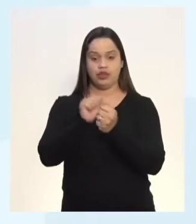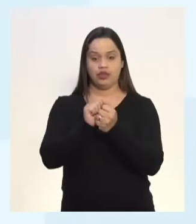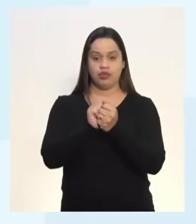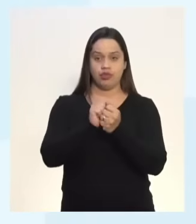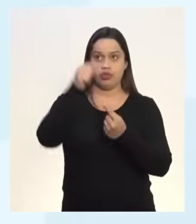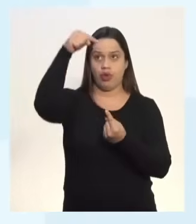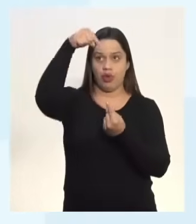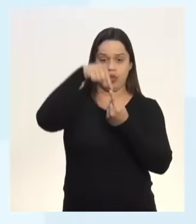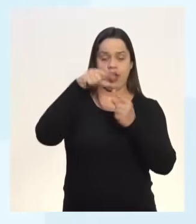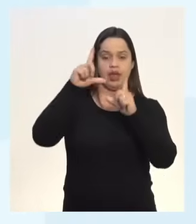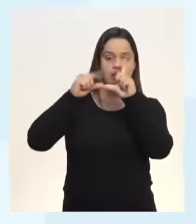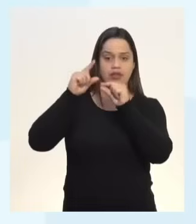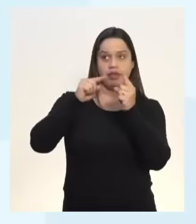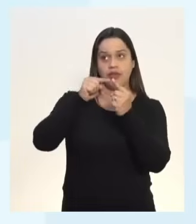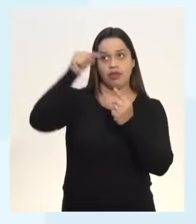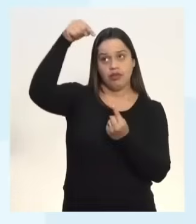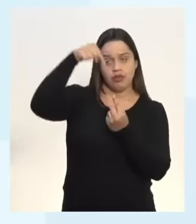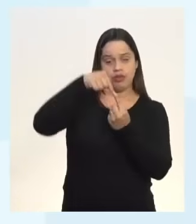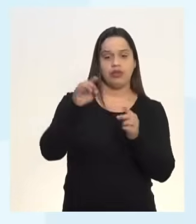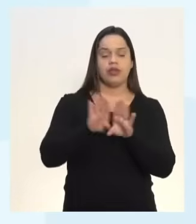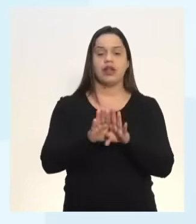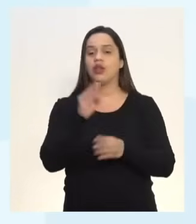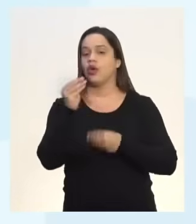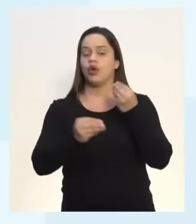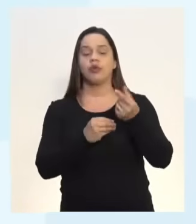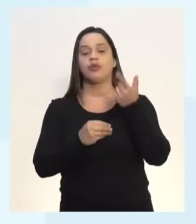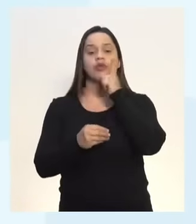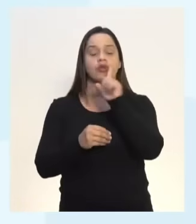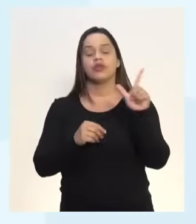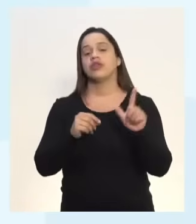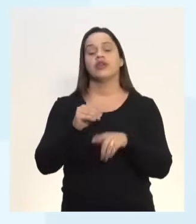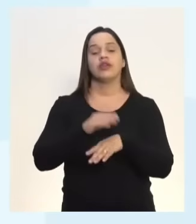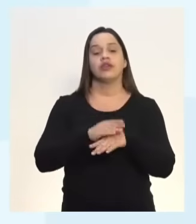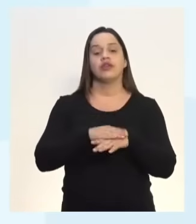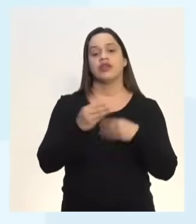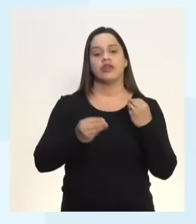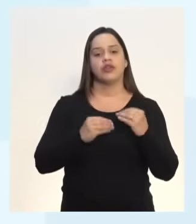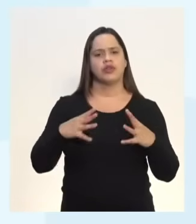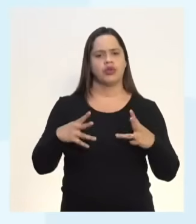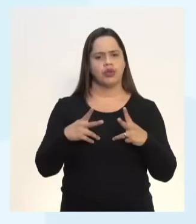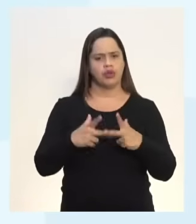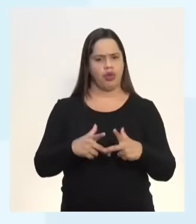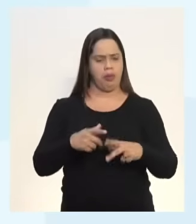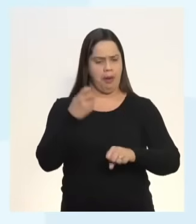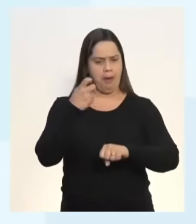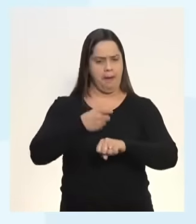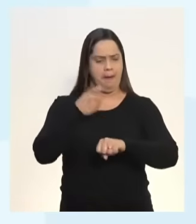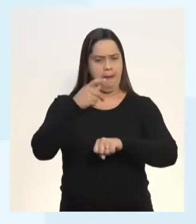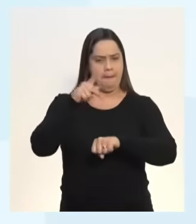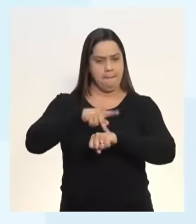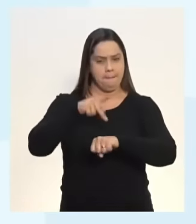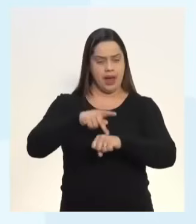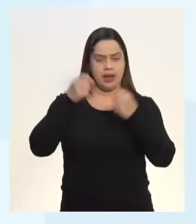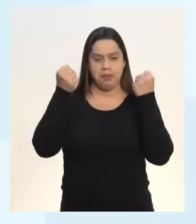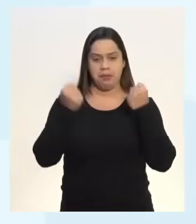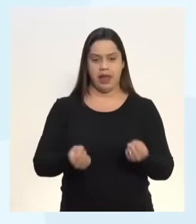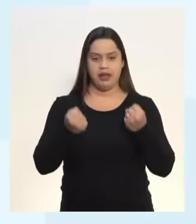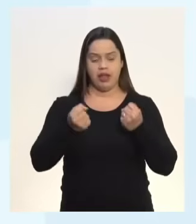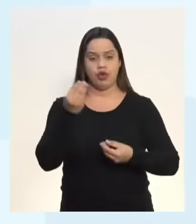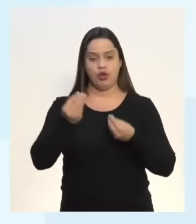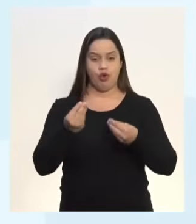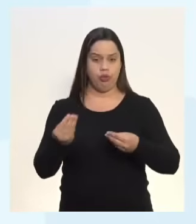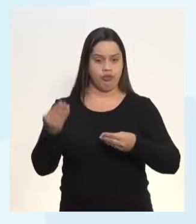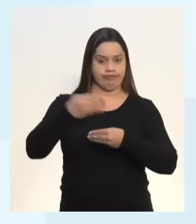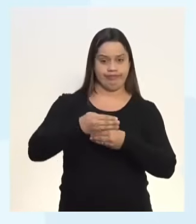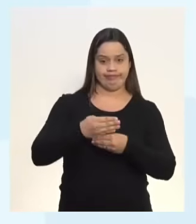uma história ali da construção, como conseguiram colocar aquelas pedras muito pesadas, né? Tem toda uma